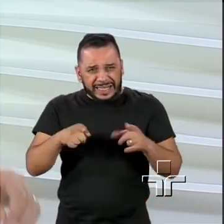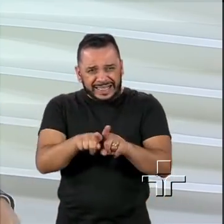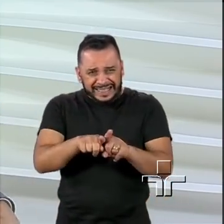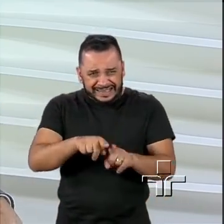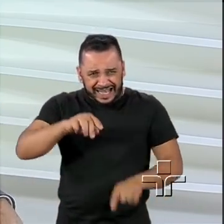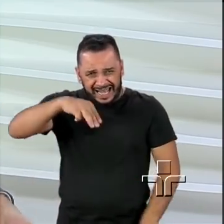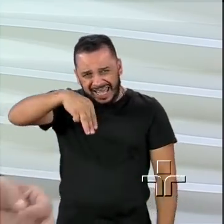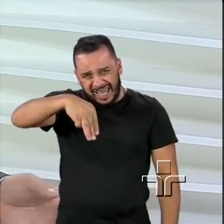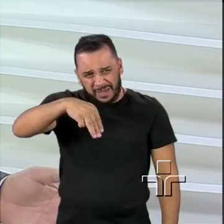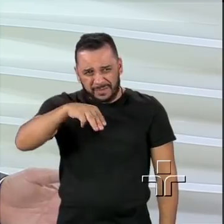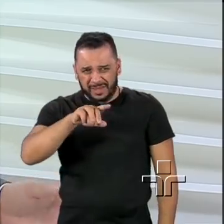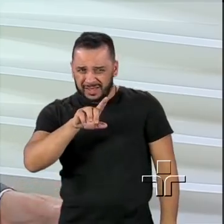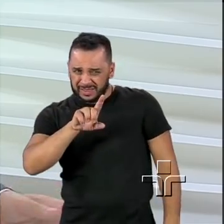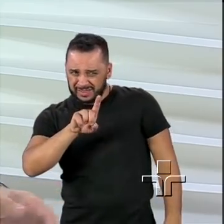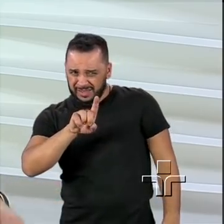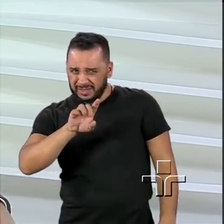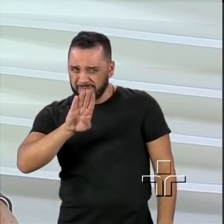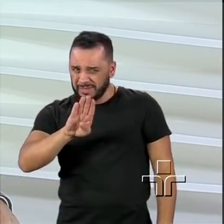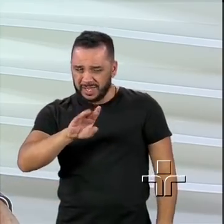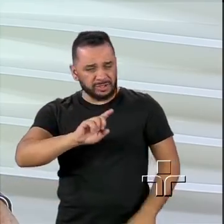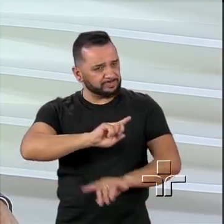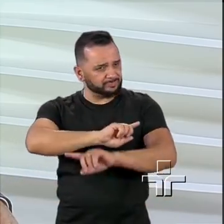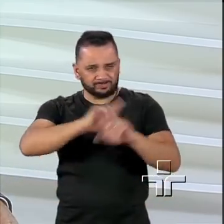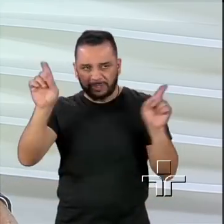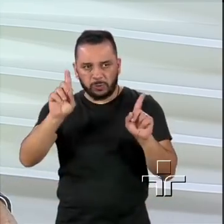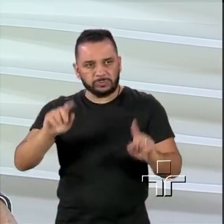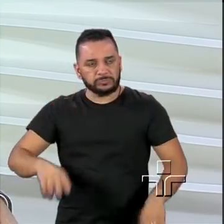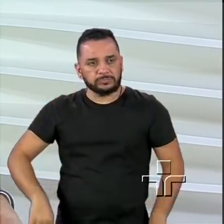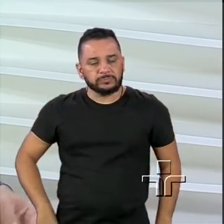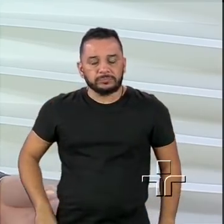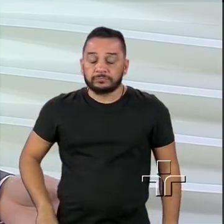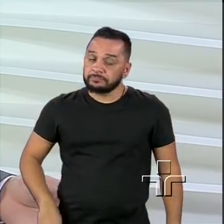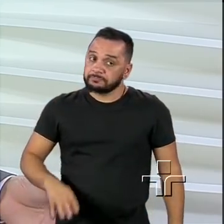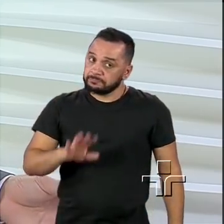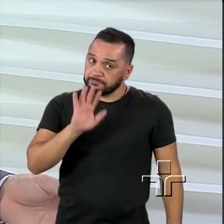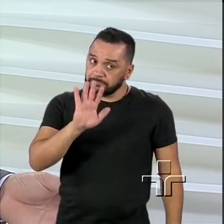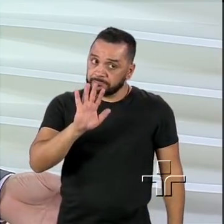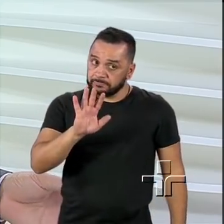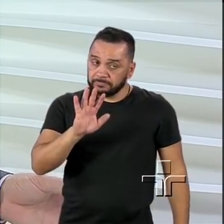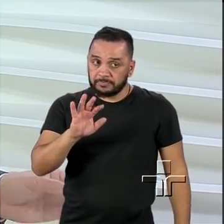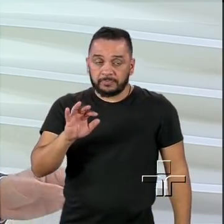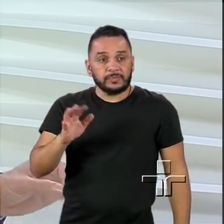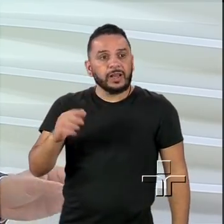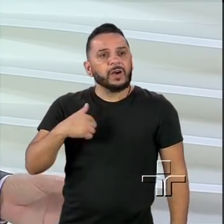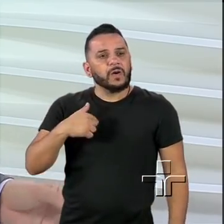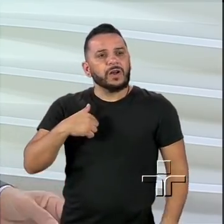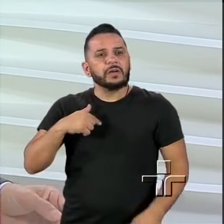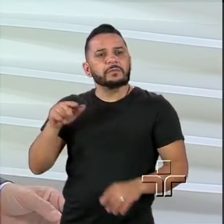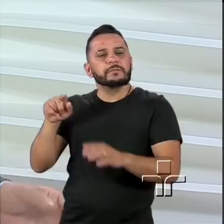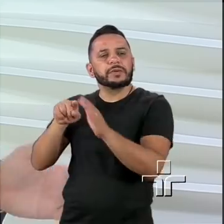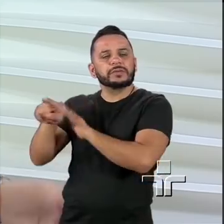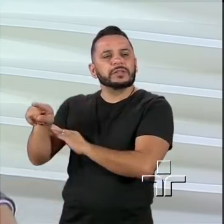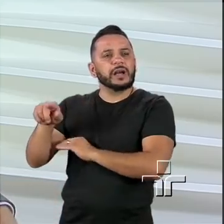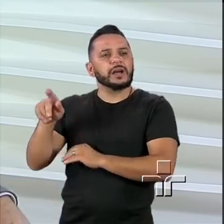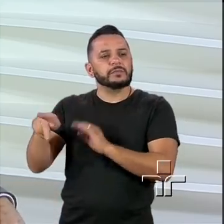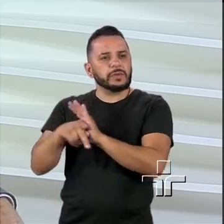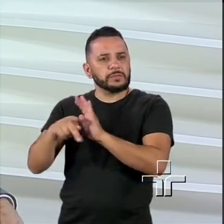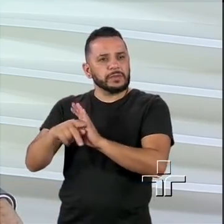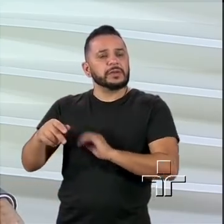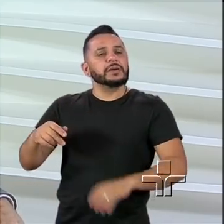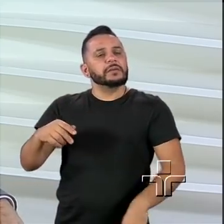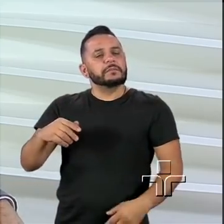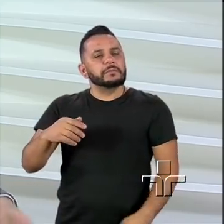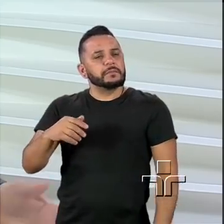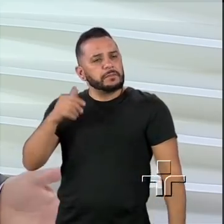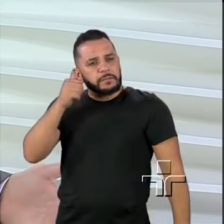haverá. Então, agora, essa resposta, aí tem que perguntar para a nossa presidenta Gleisi, aliás, mando um abraço para a nossa